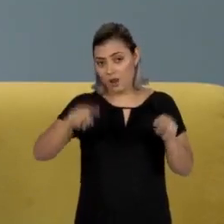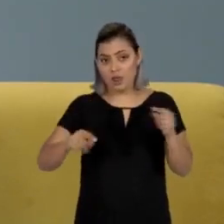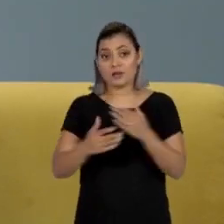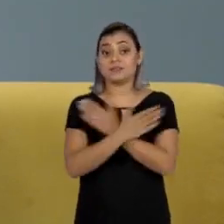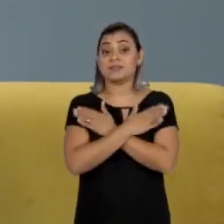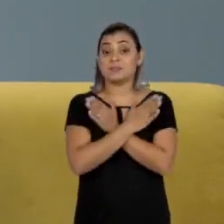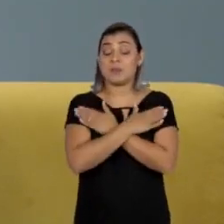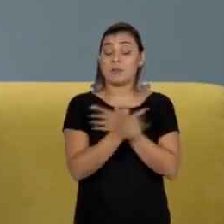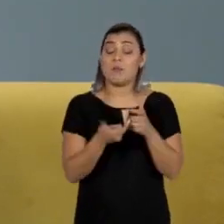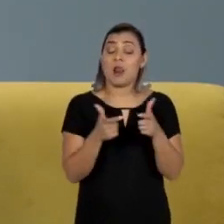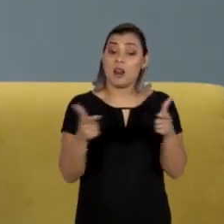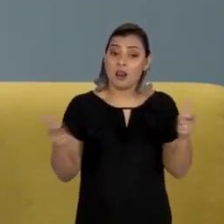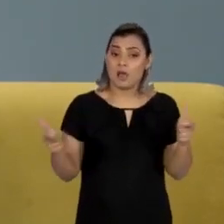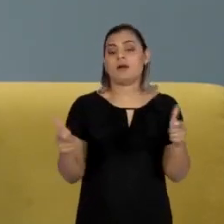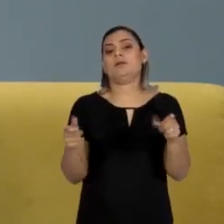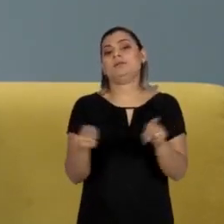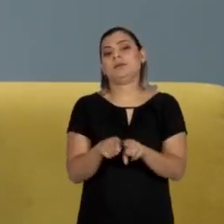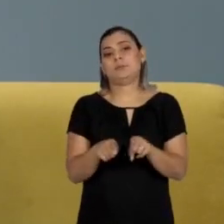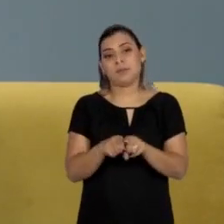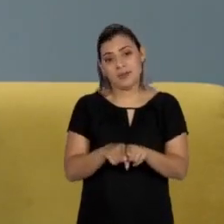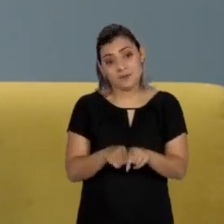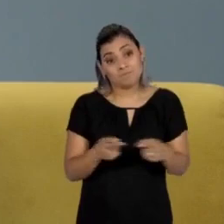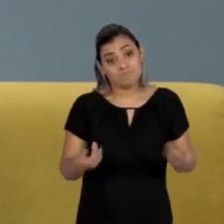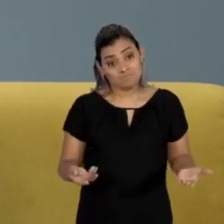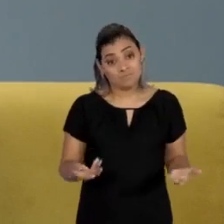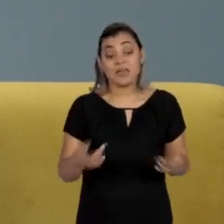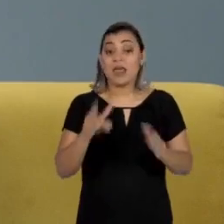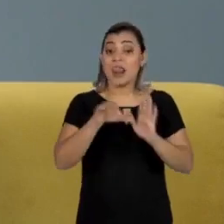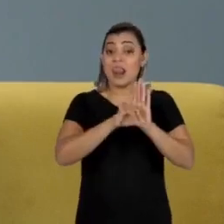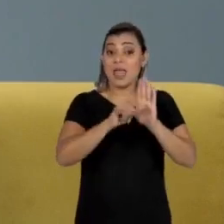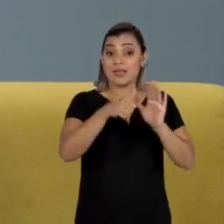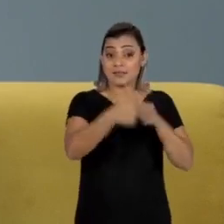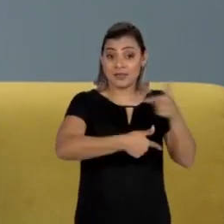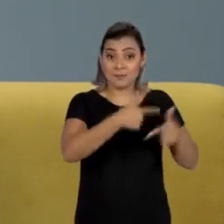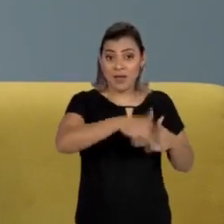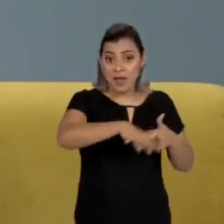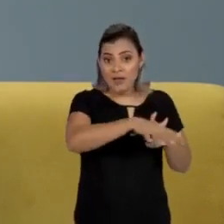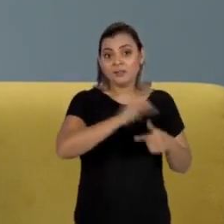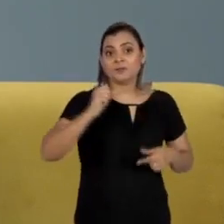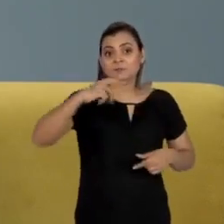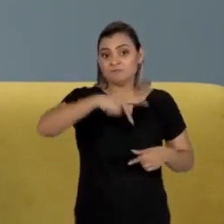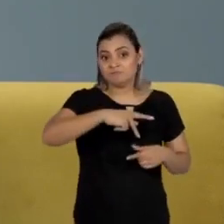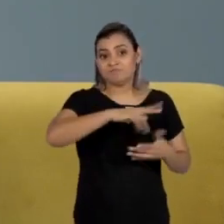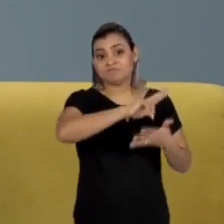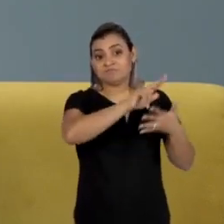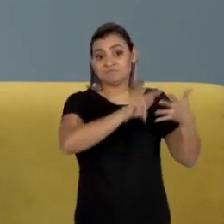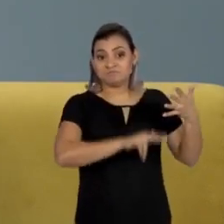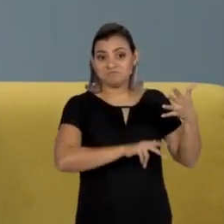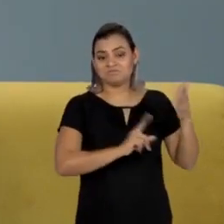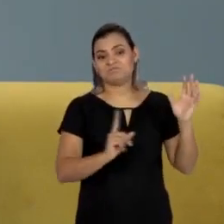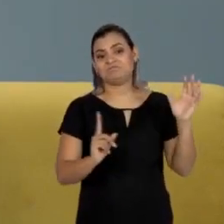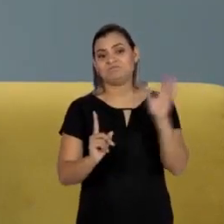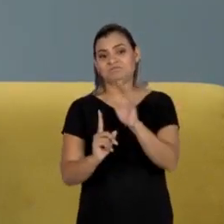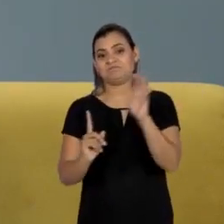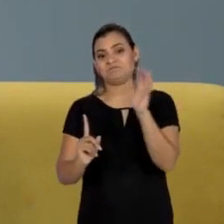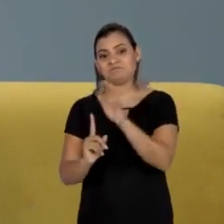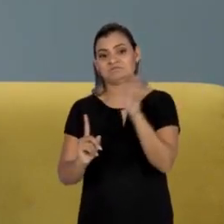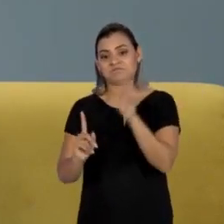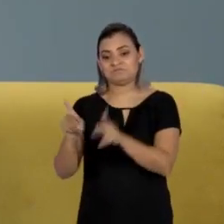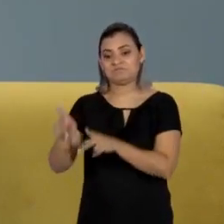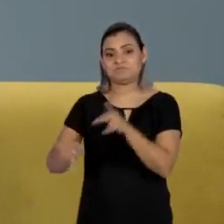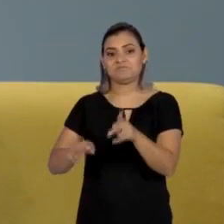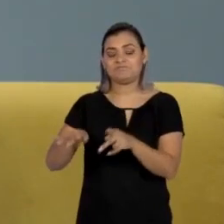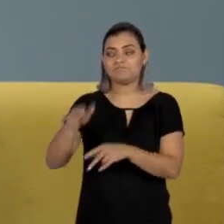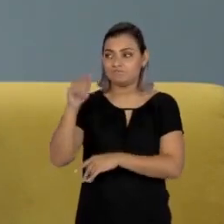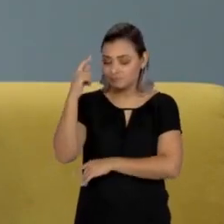desemprego elevado, as mudanças nas leis trabalhistas e previdenciárias, tem feito com que a população